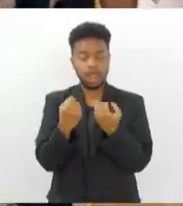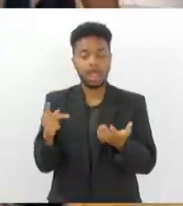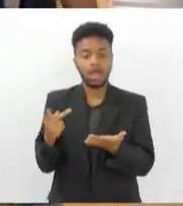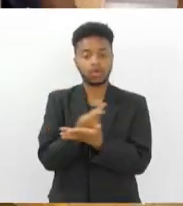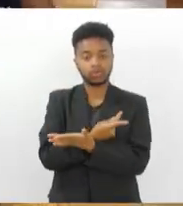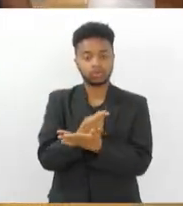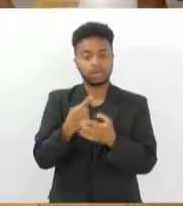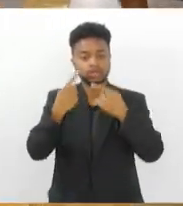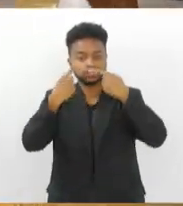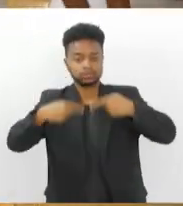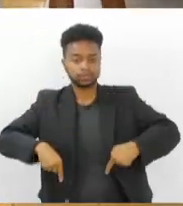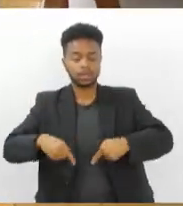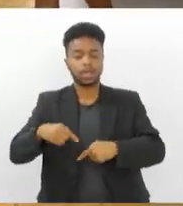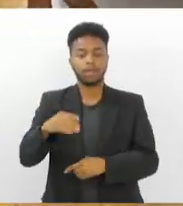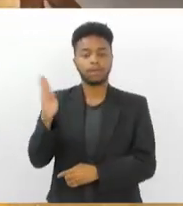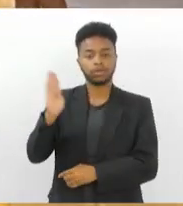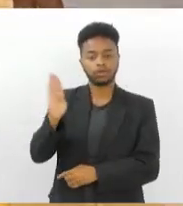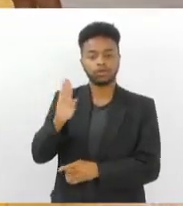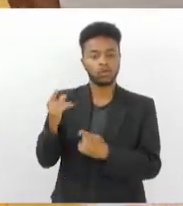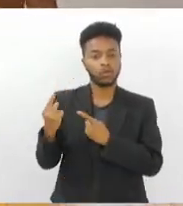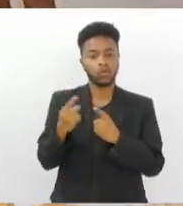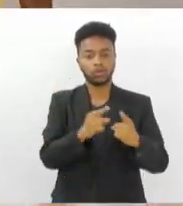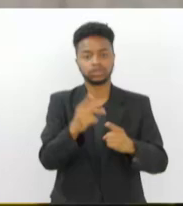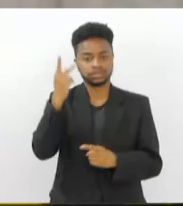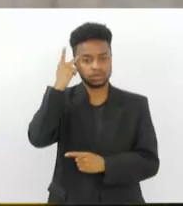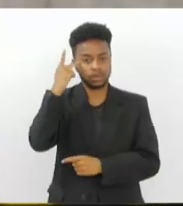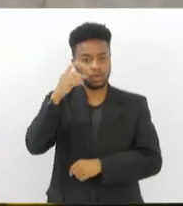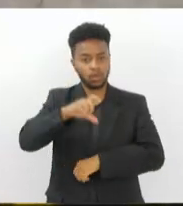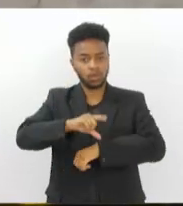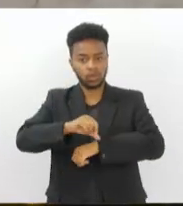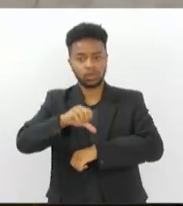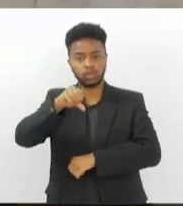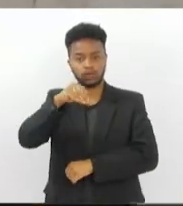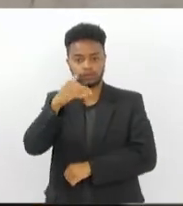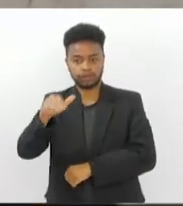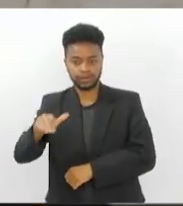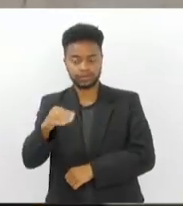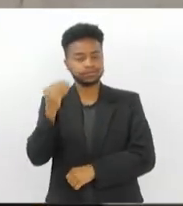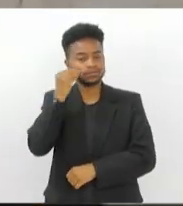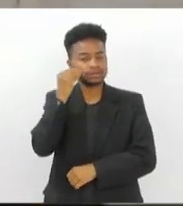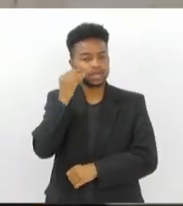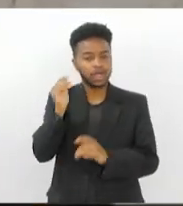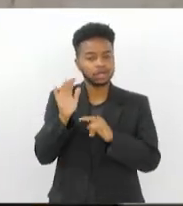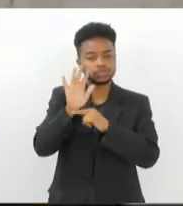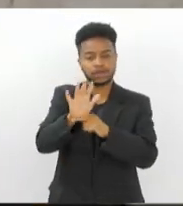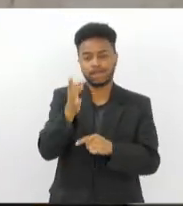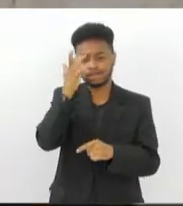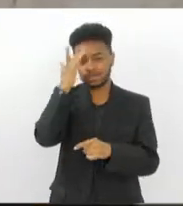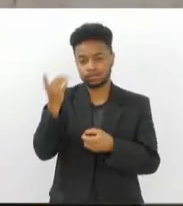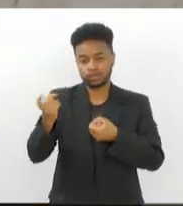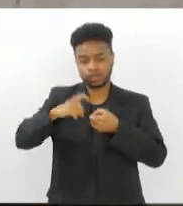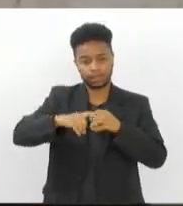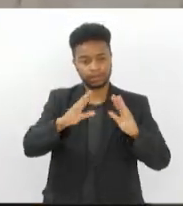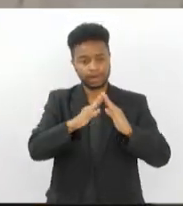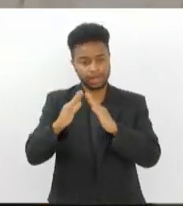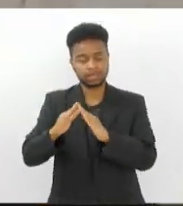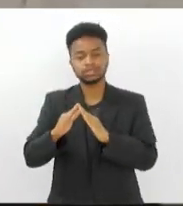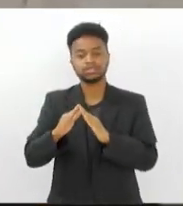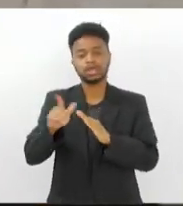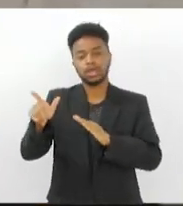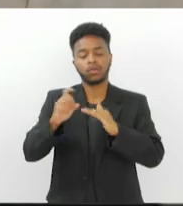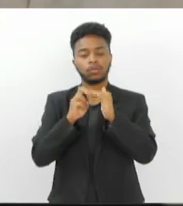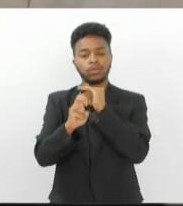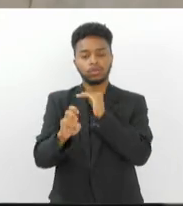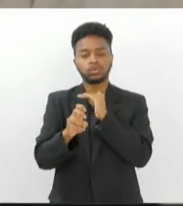partida entre Botafogo e São Paulo às 9:30 da noite para facilitar O Retorno dos torcedores a concessionária vai estender o horário de